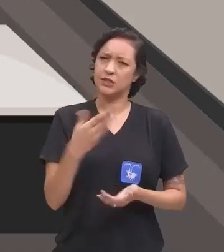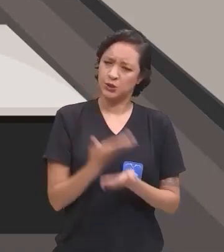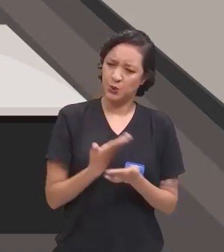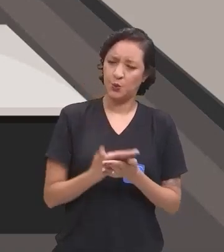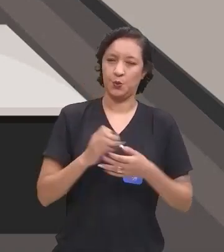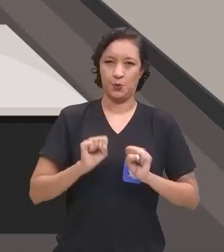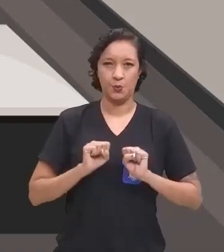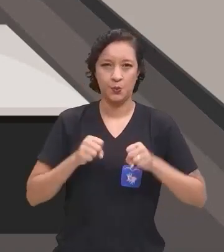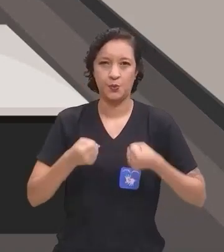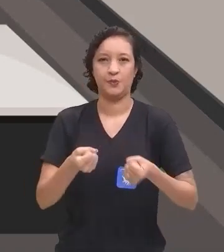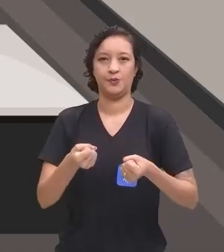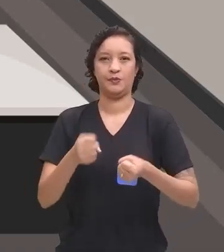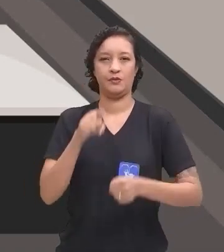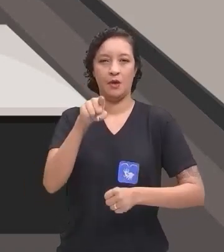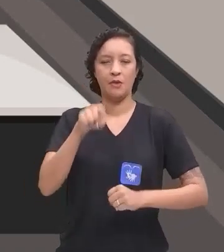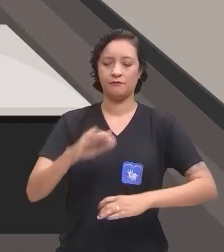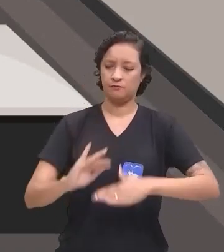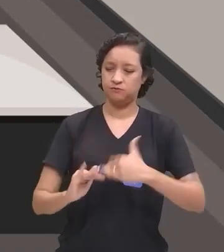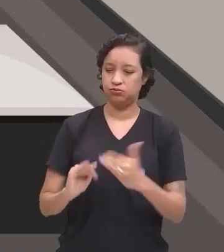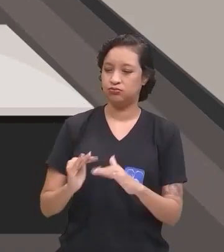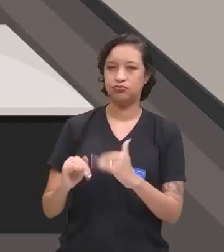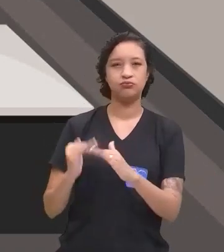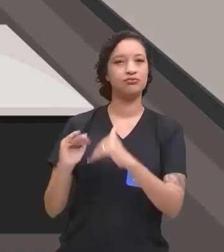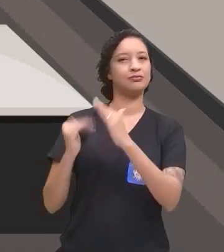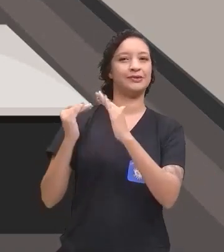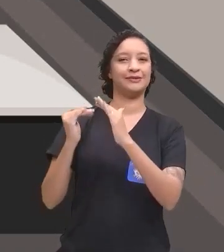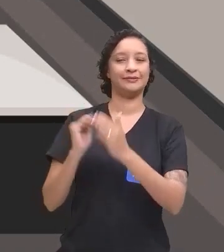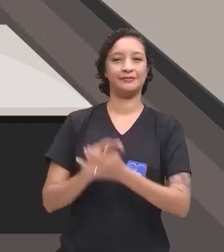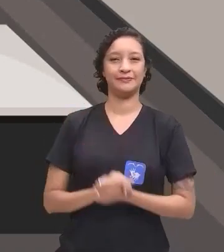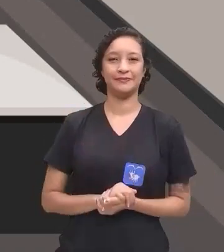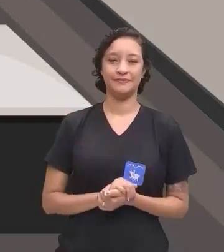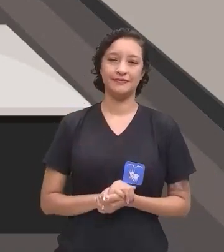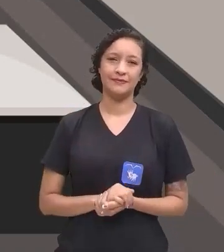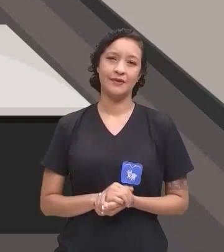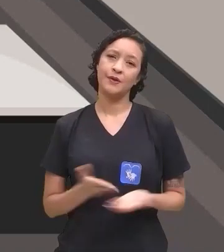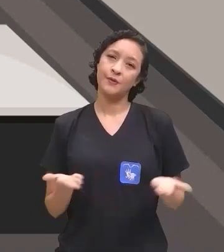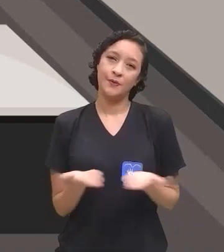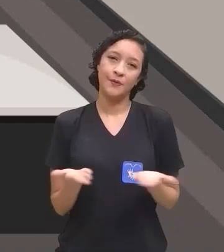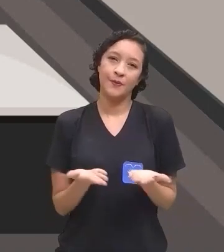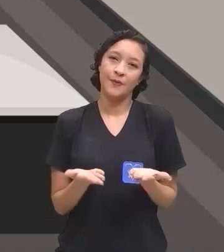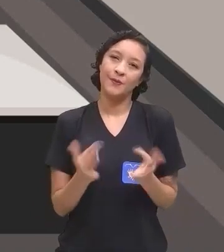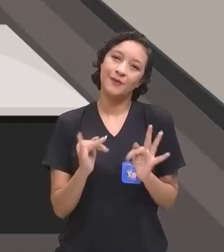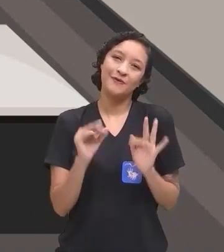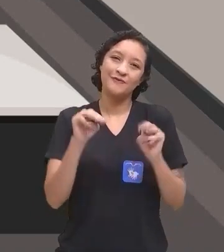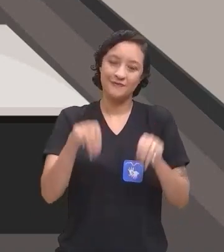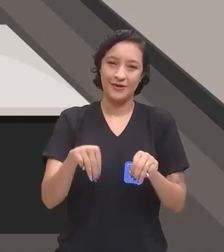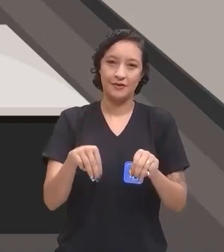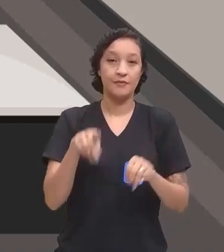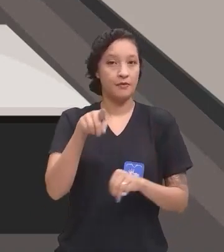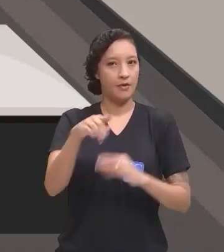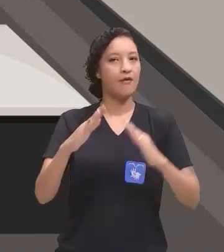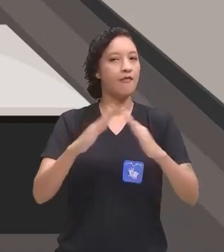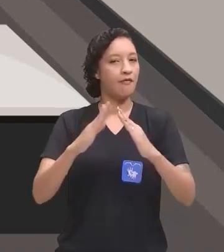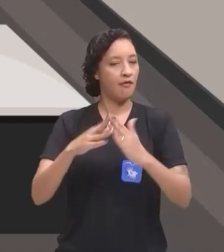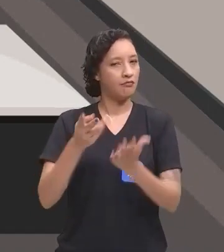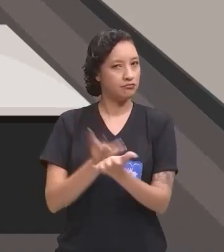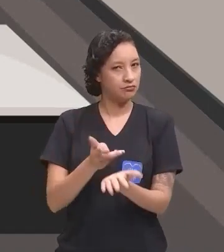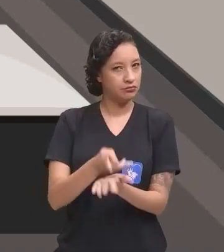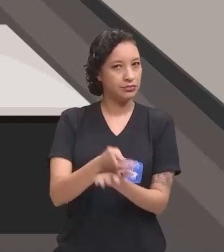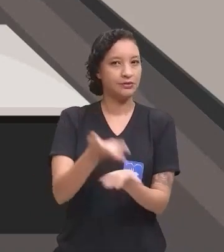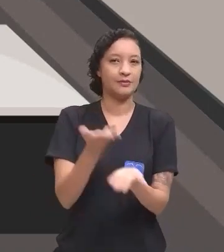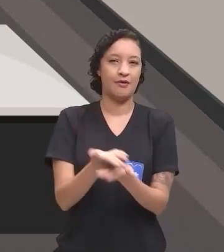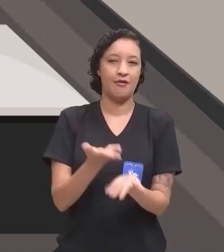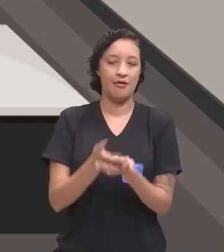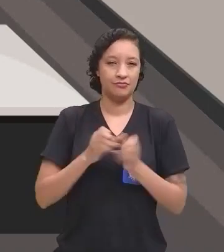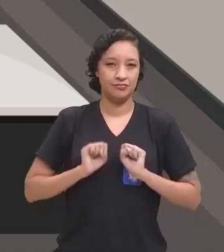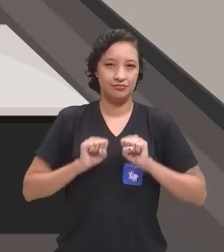bastante para que você evolua cada vez mais. Nós ficamos por aqui hoje, mas aí em casa continue estudando com todo